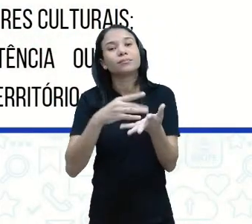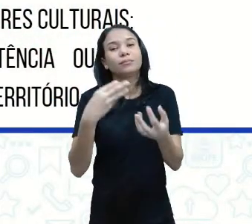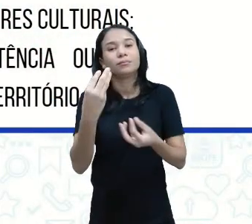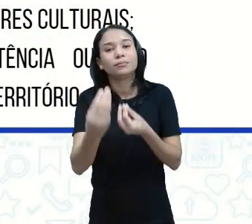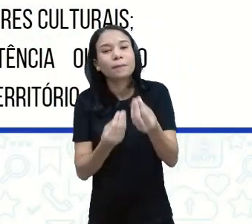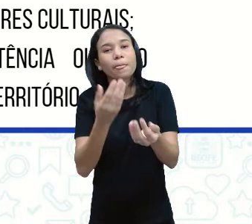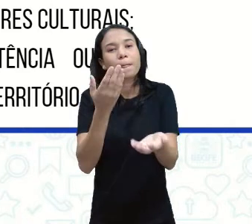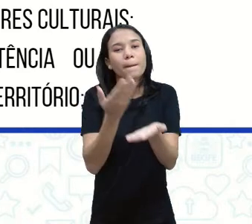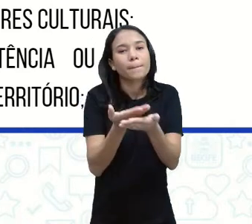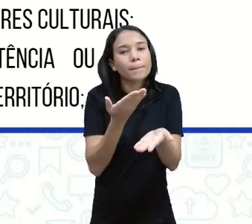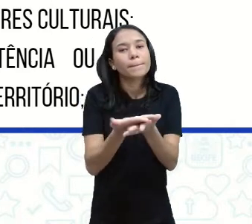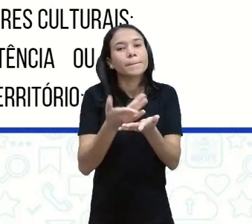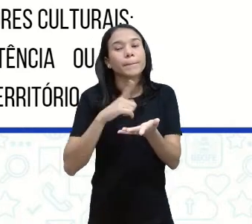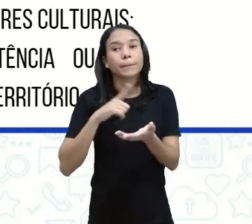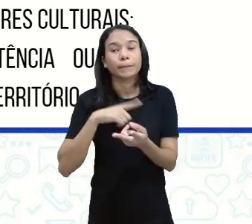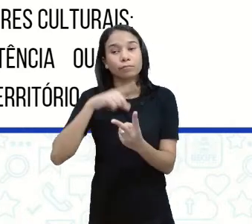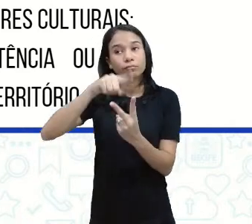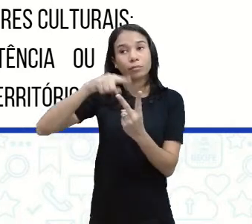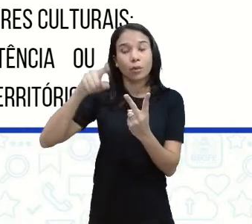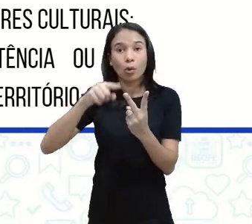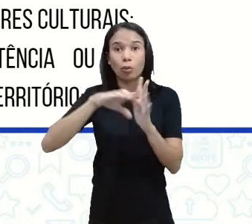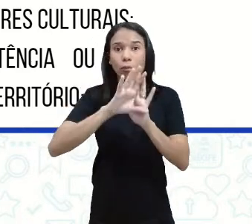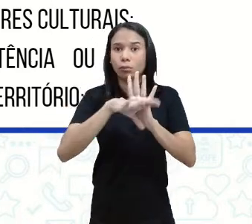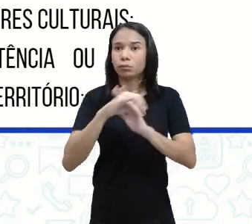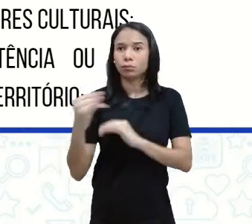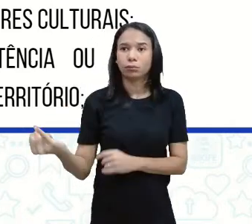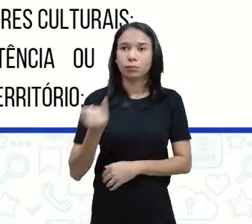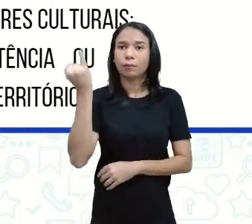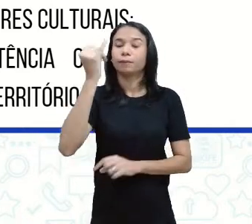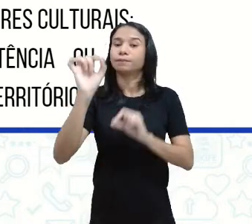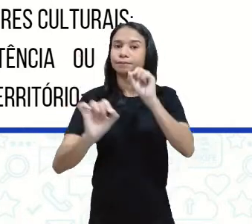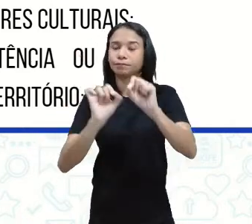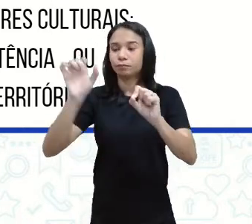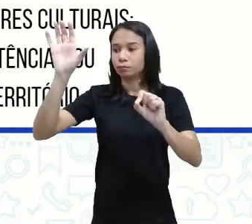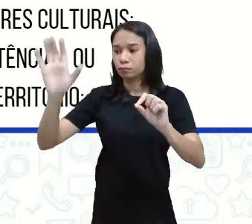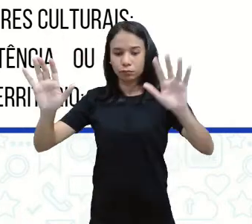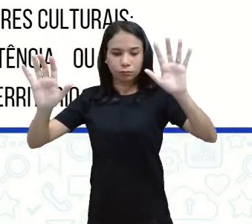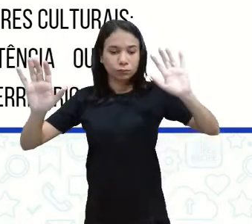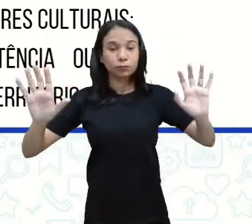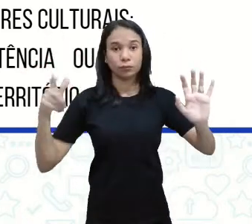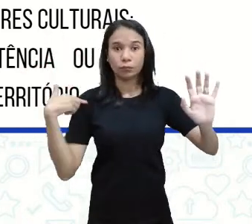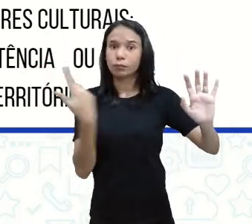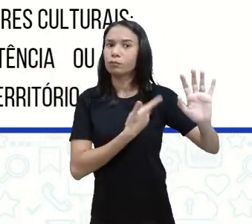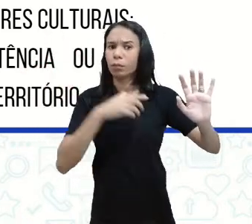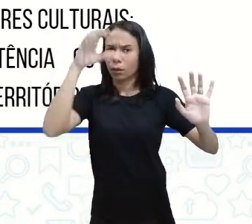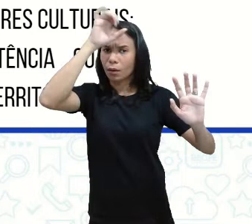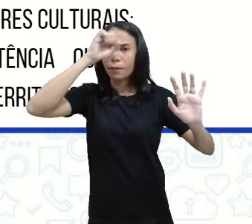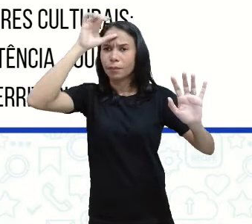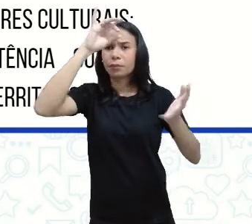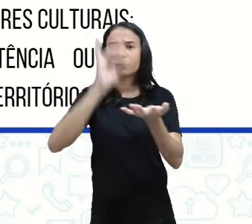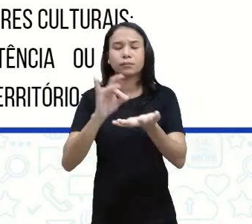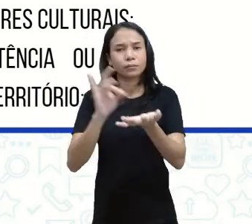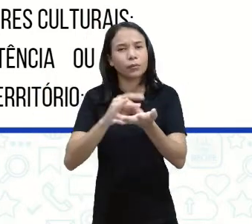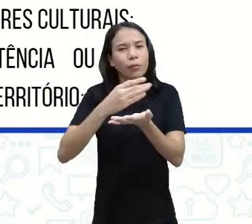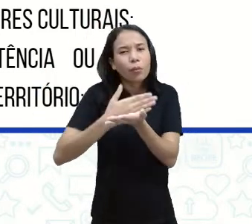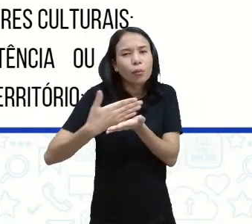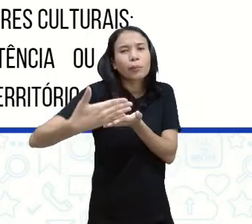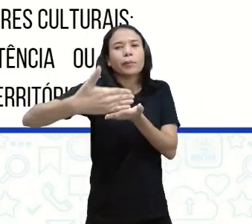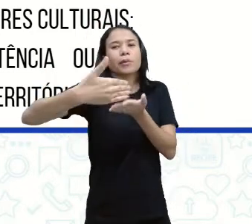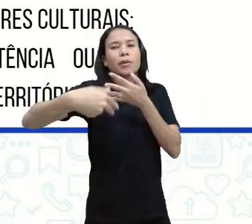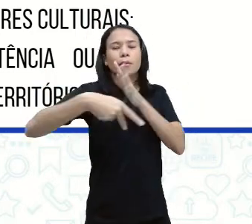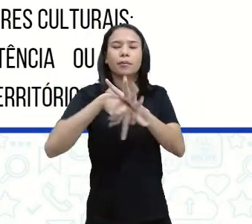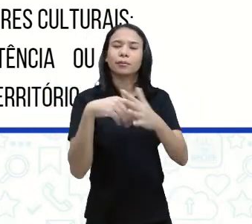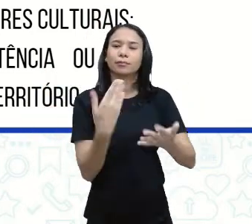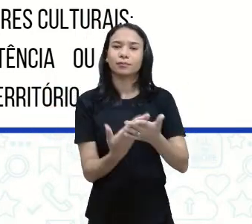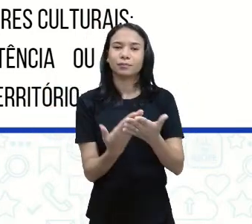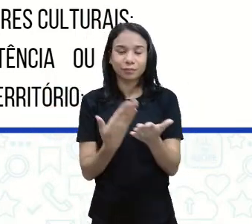essa aula, eu trouxe dois conceitos que são fundamentais, né, que a gente vai ouvir falar muito aqui. Então, a gente vai iniciar a